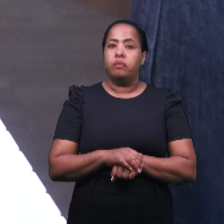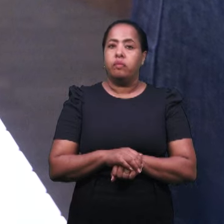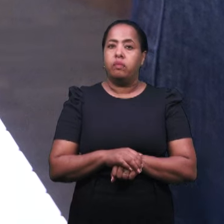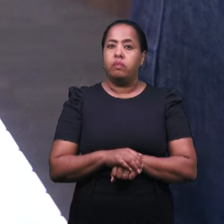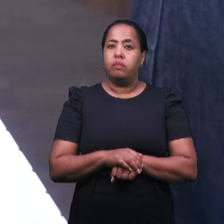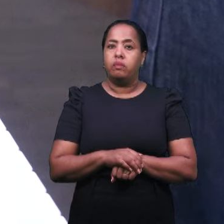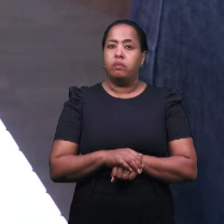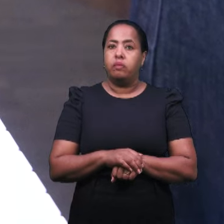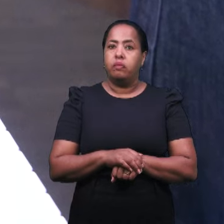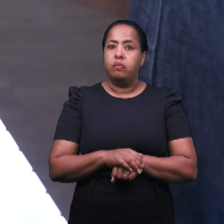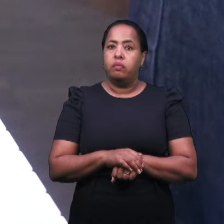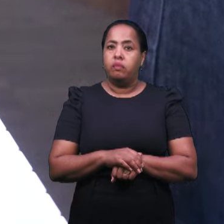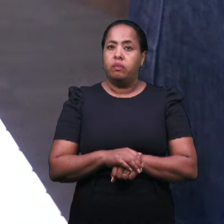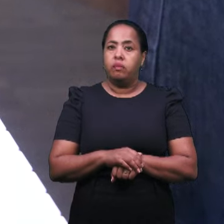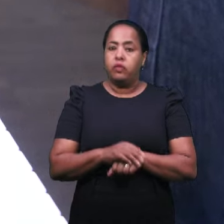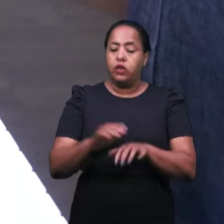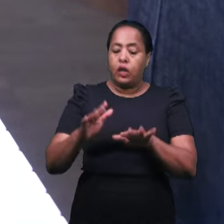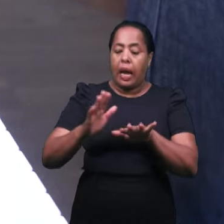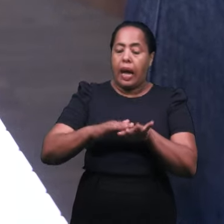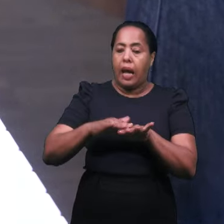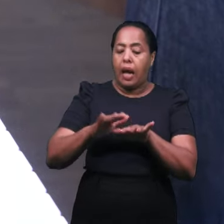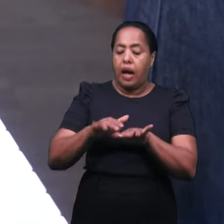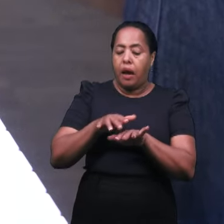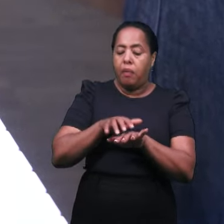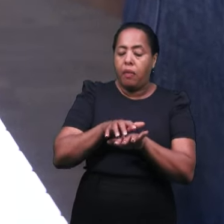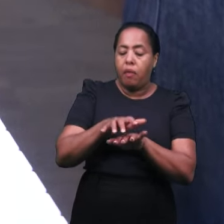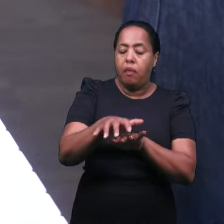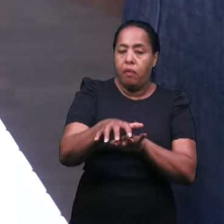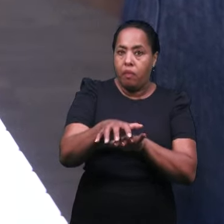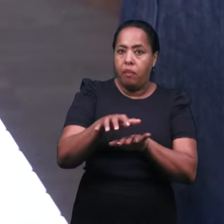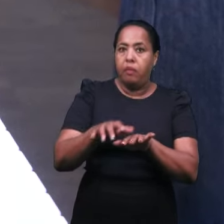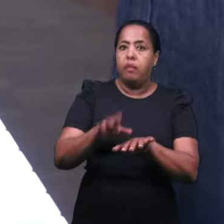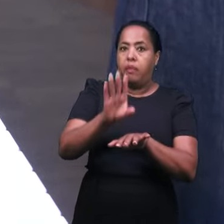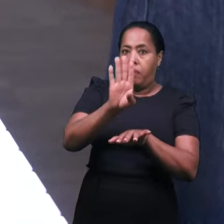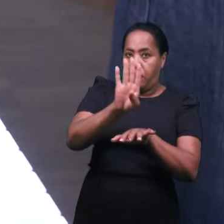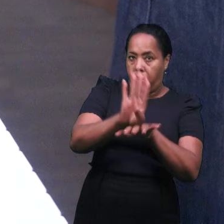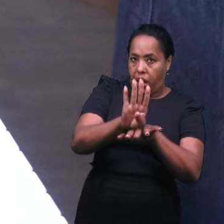Só chega a mãozinha para frente um pouquinho. Novamente, B.